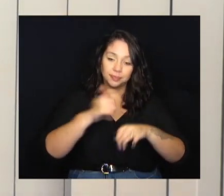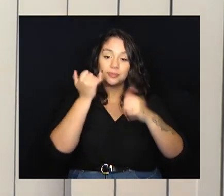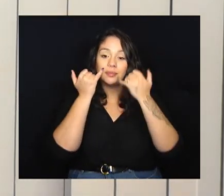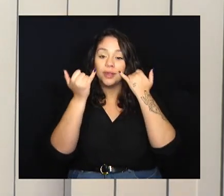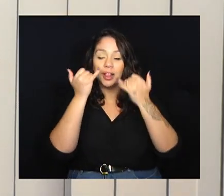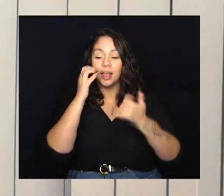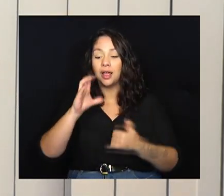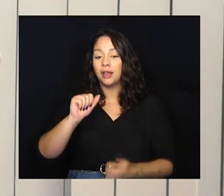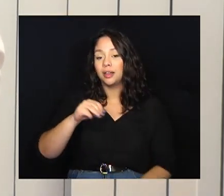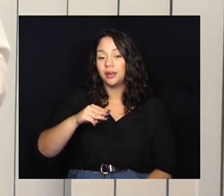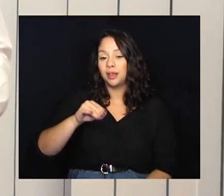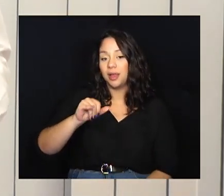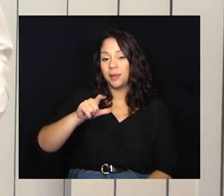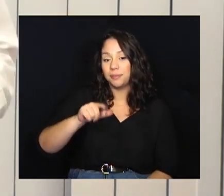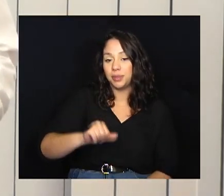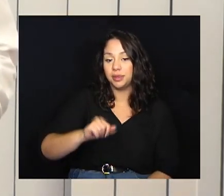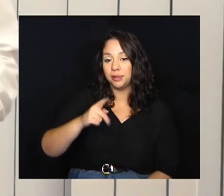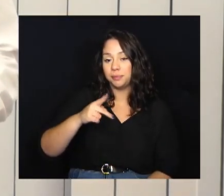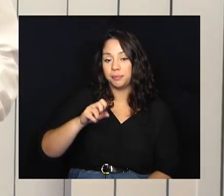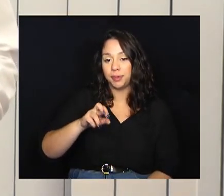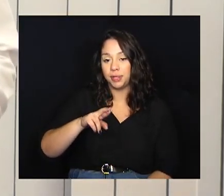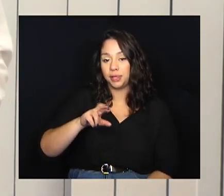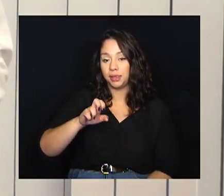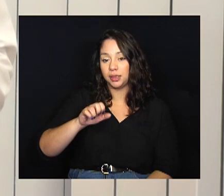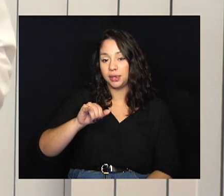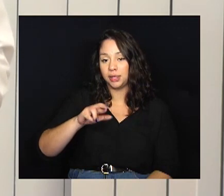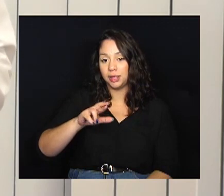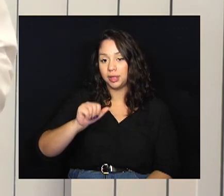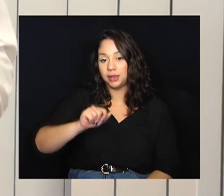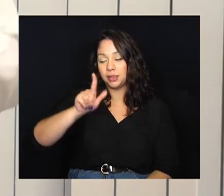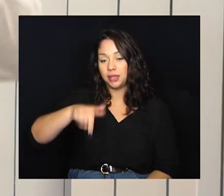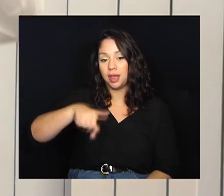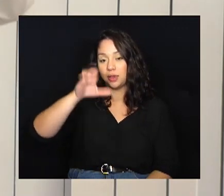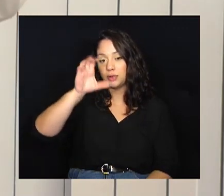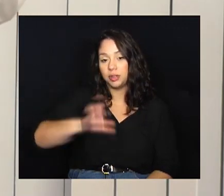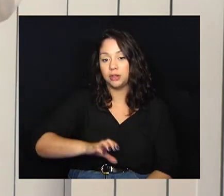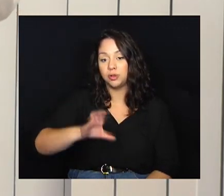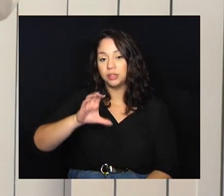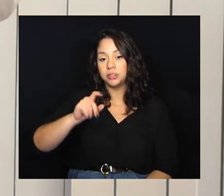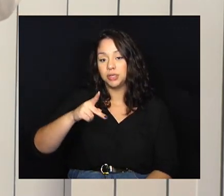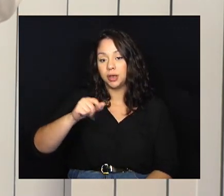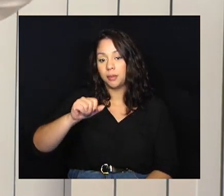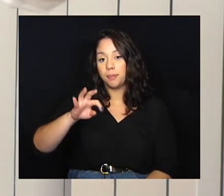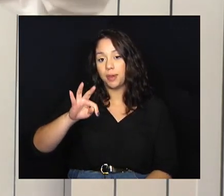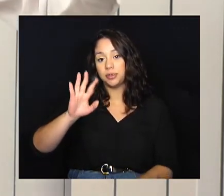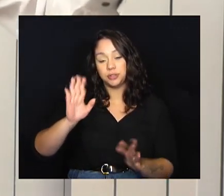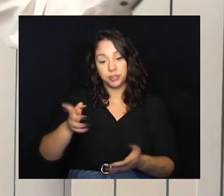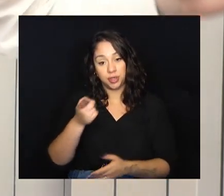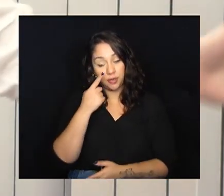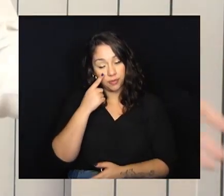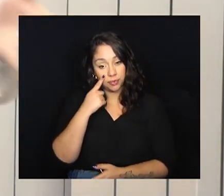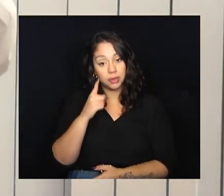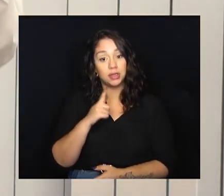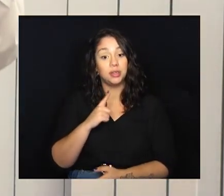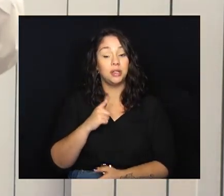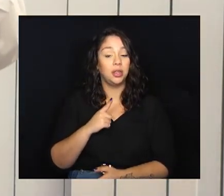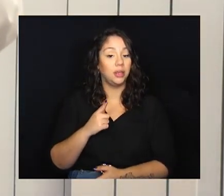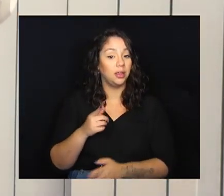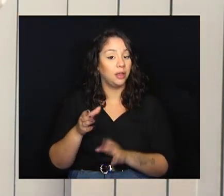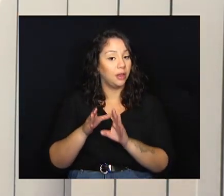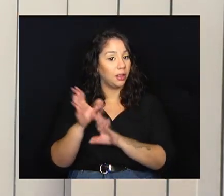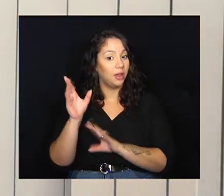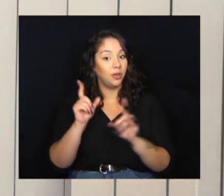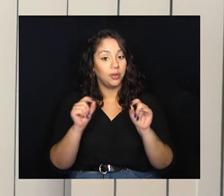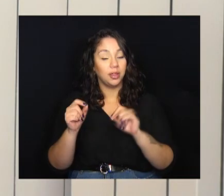da Camila Garrido Pereira ela quer coordenadora do cepat Campinas Você já viu aí então né já tem spoiler esta semana